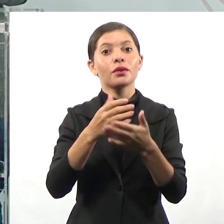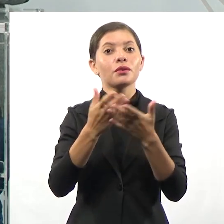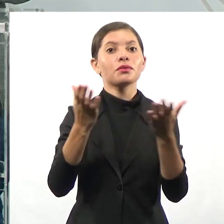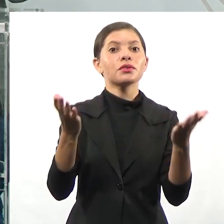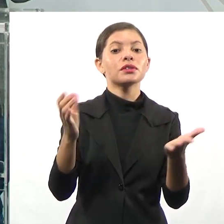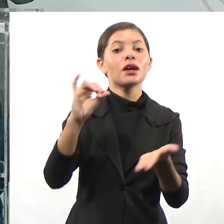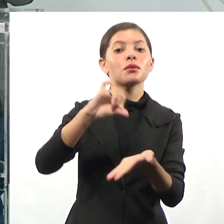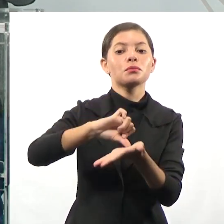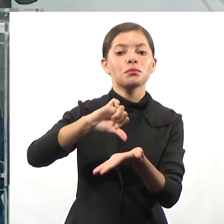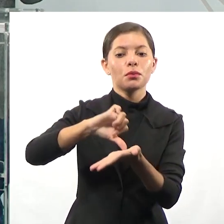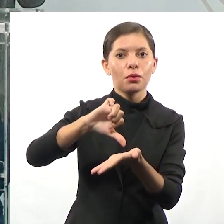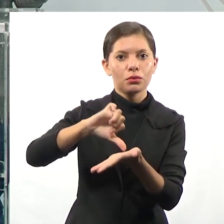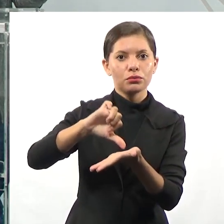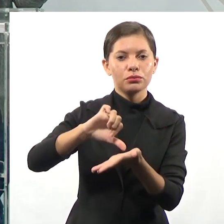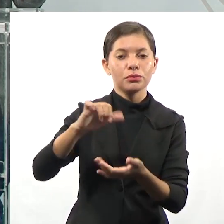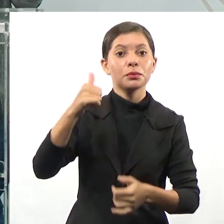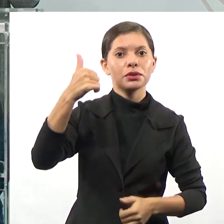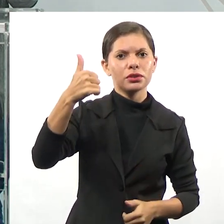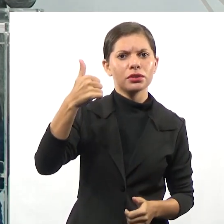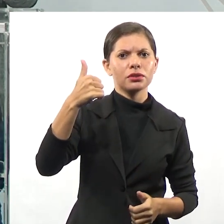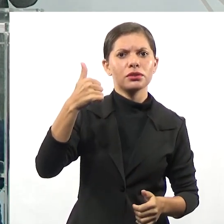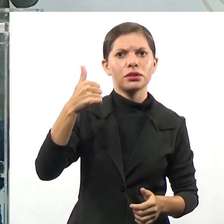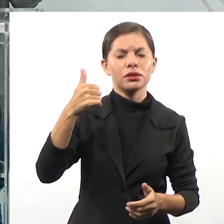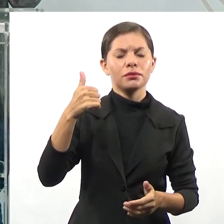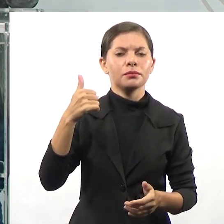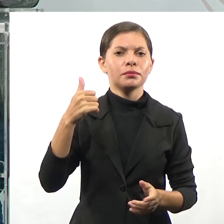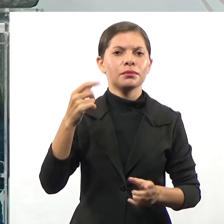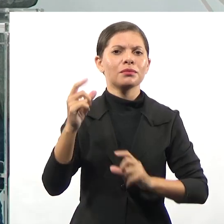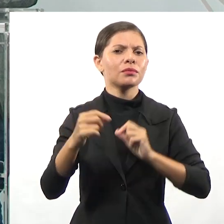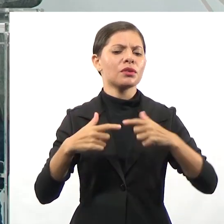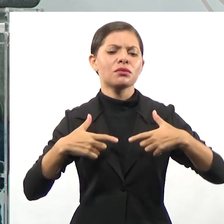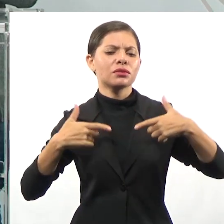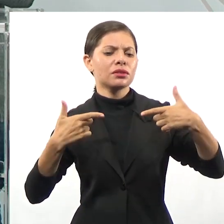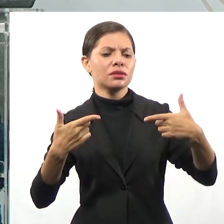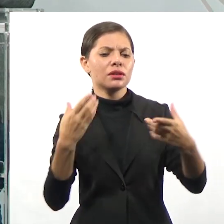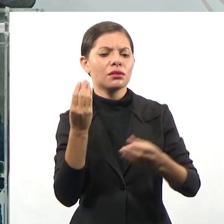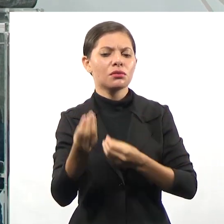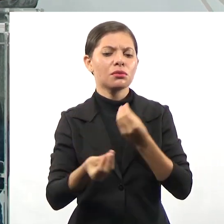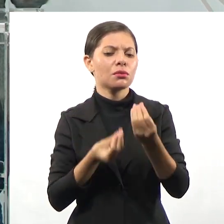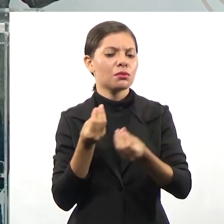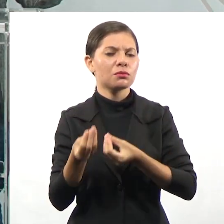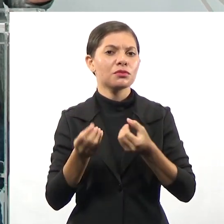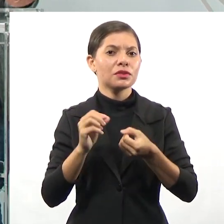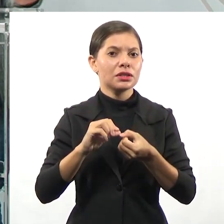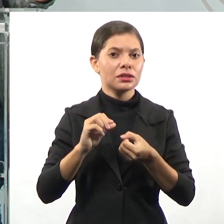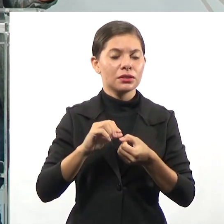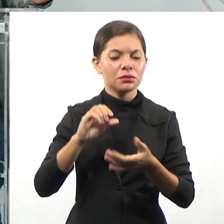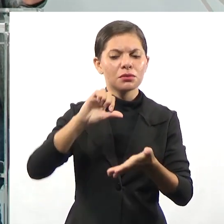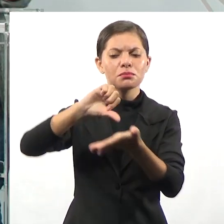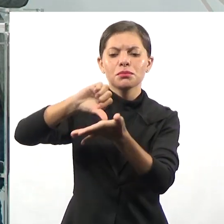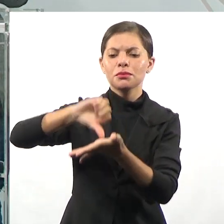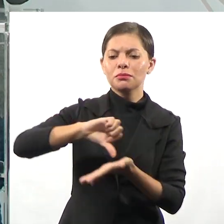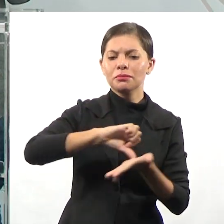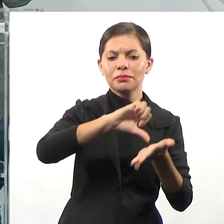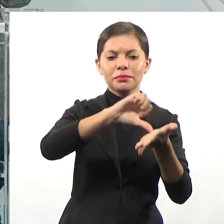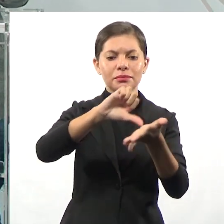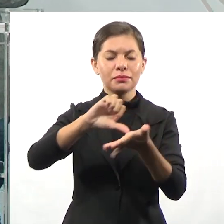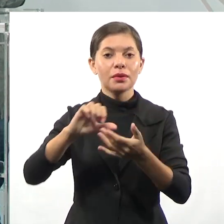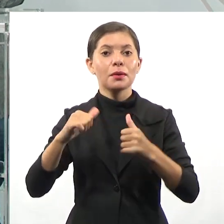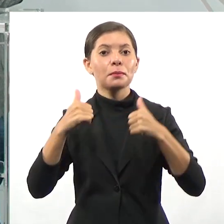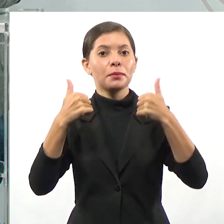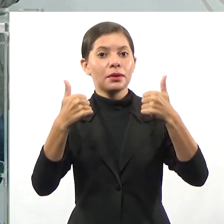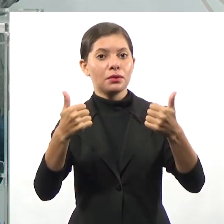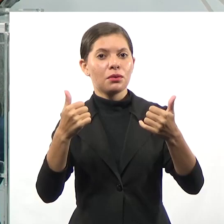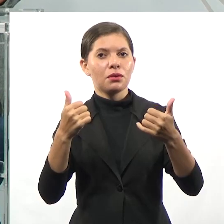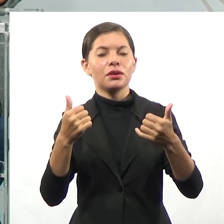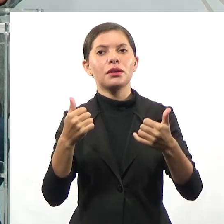pode fazer com que os outros polos melhorem ou ofertem melhor condições para aquele aluno? Ou o que difere um polo